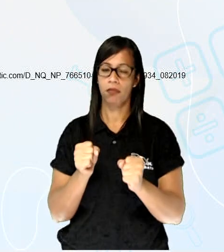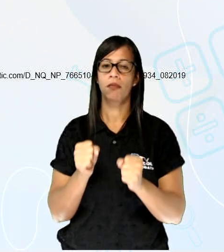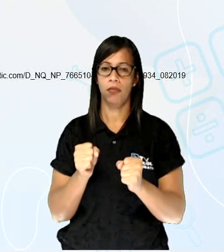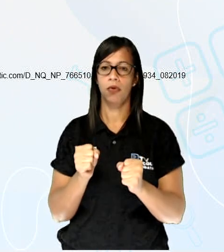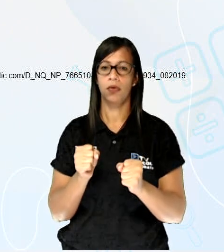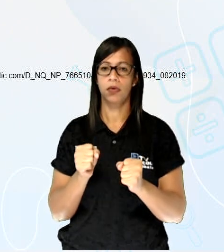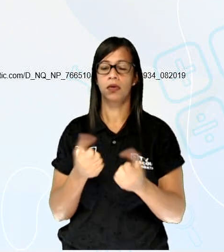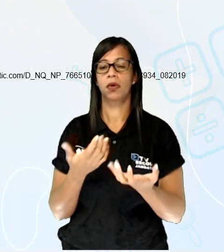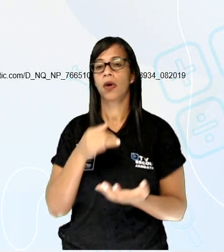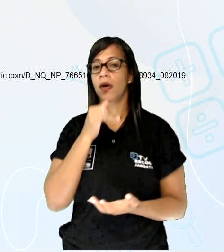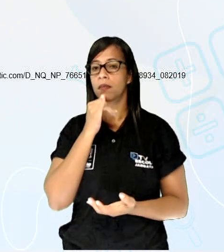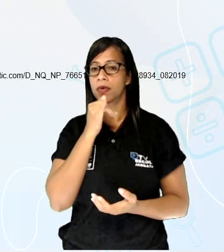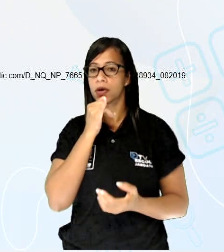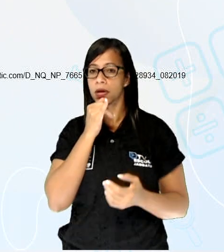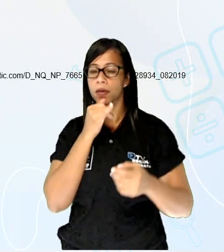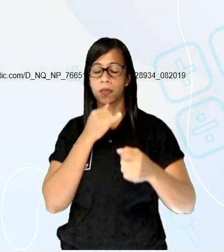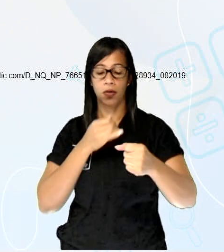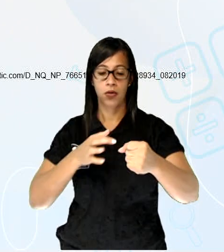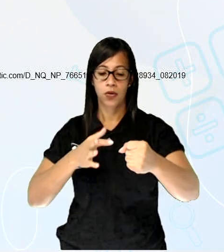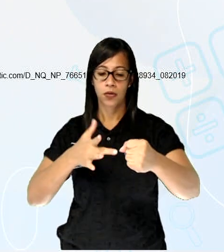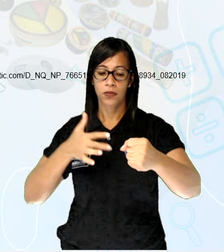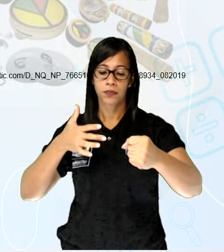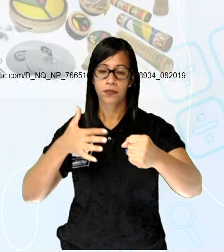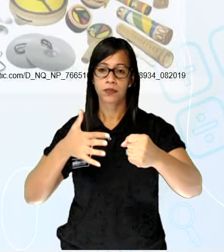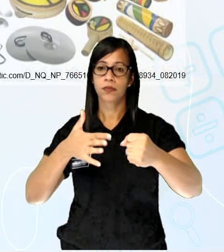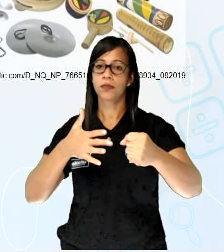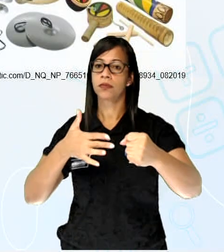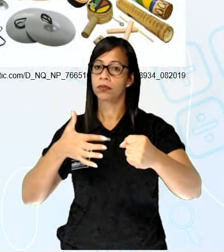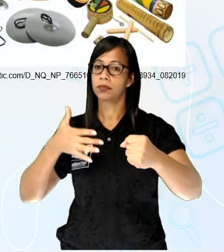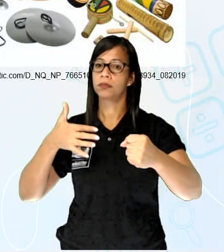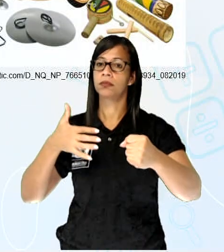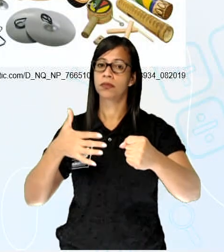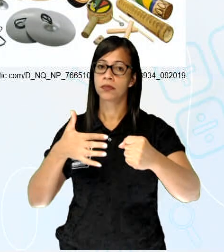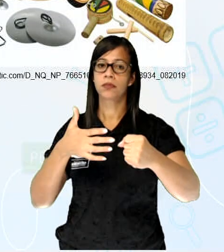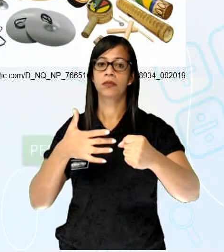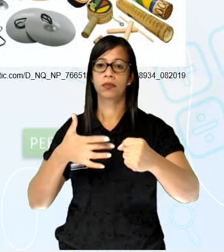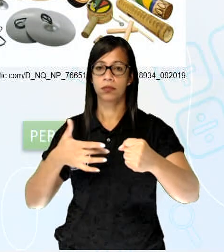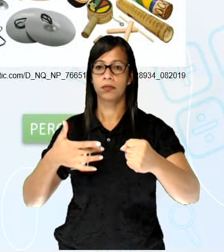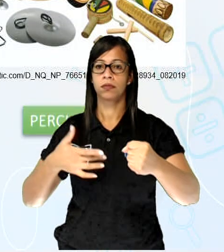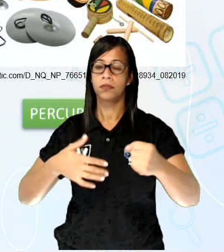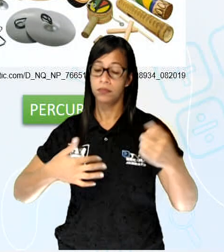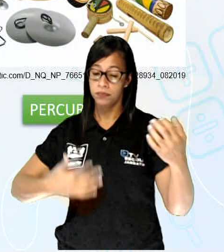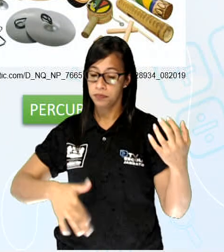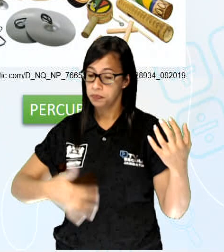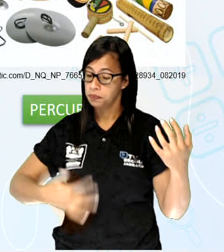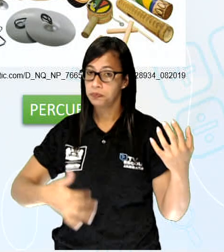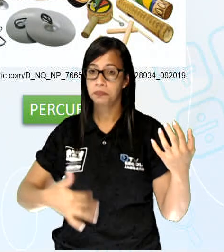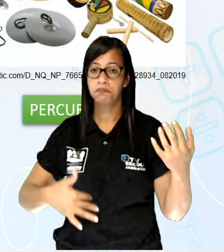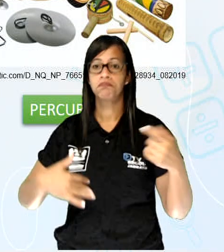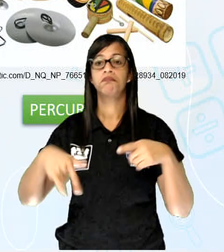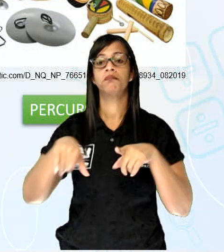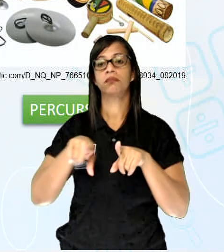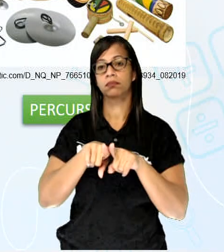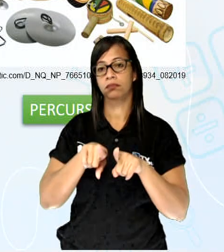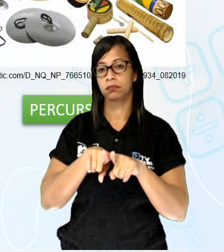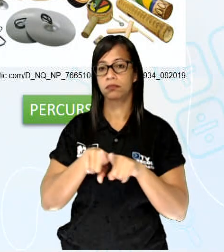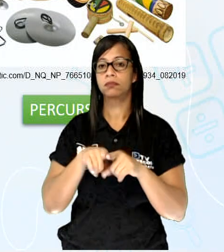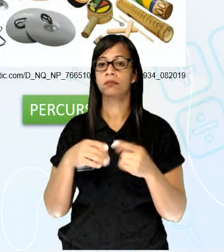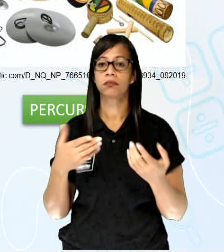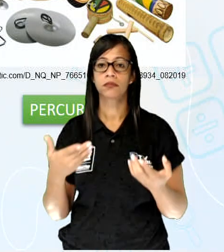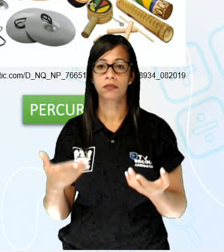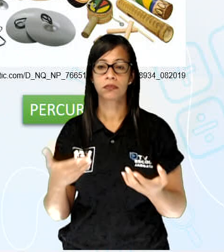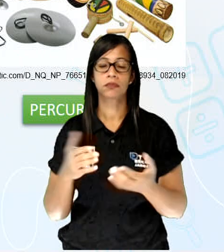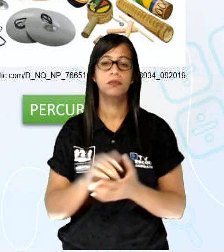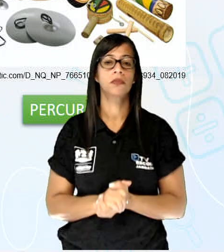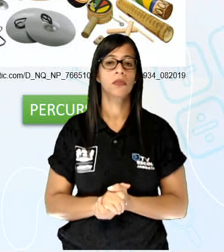pelo manuseio das cordas nesse instrumento. Os sons podem ser produzidos pelos instrumentos de